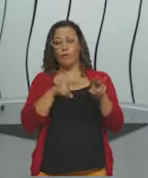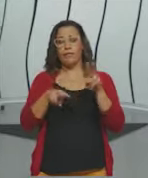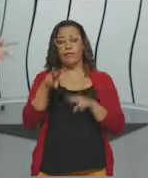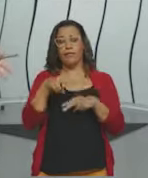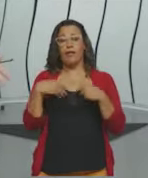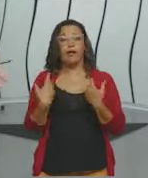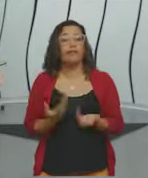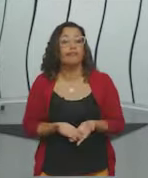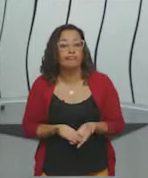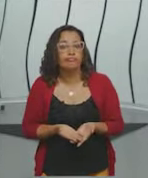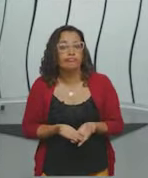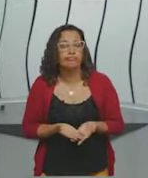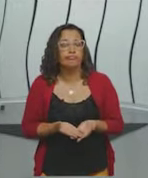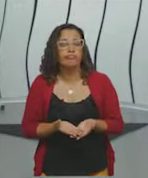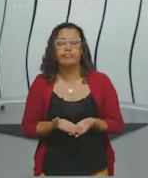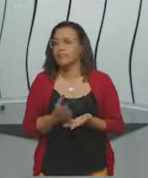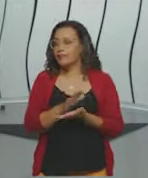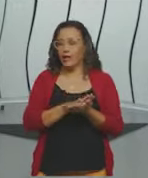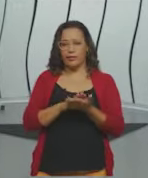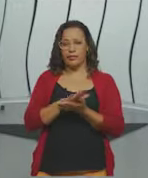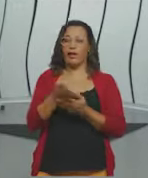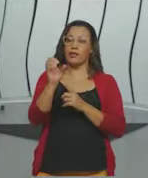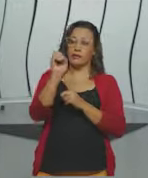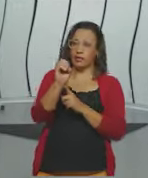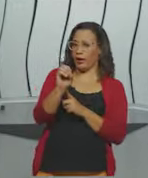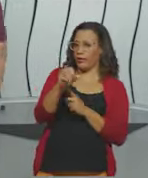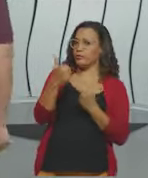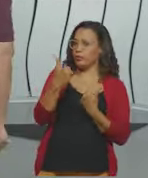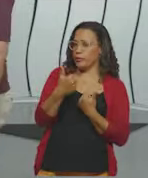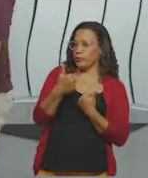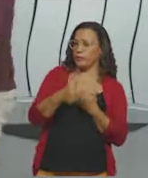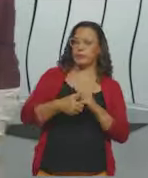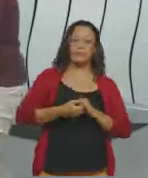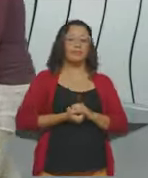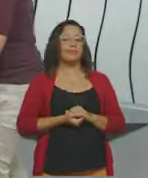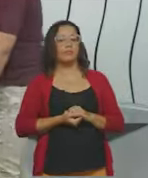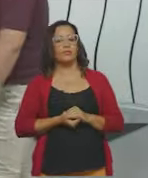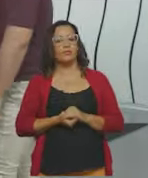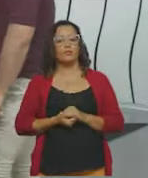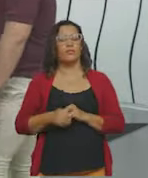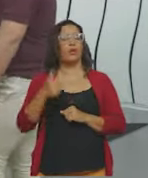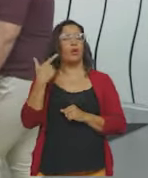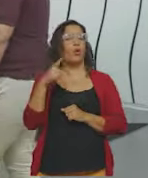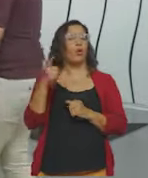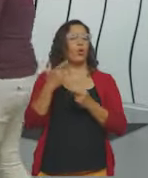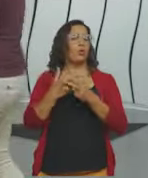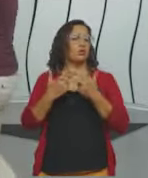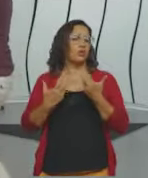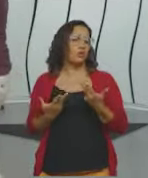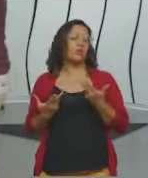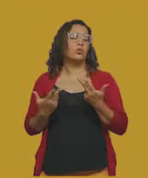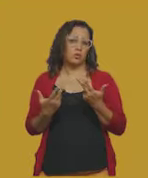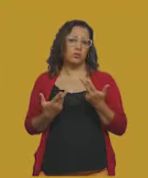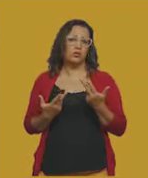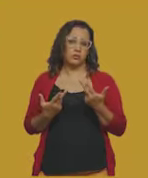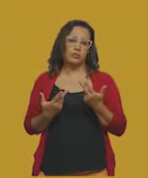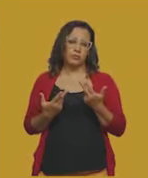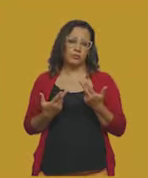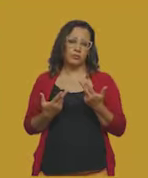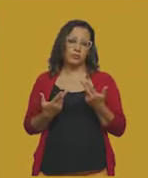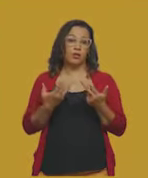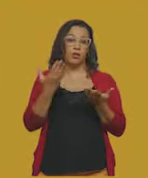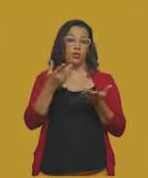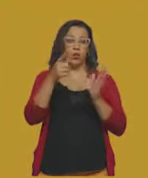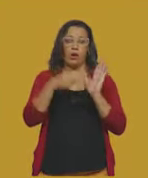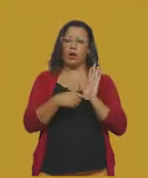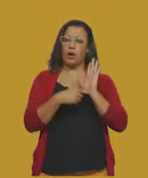avaliar? Não tem o que avaliar, portanto é 0, tá bom? Outra coisa que pode zerar a sua competência 5.